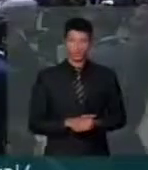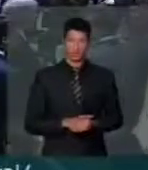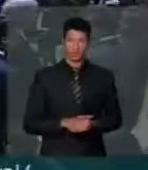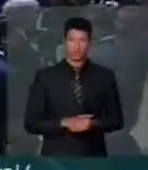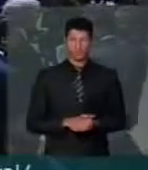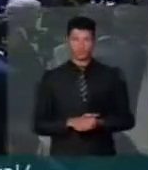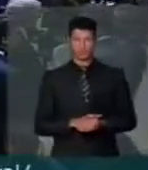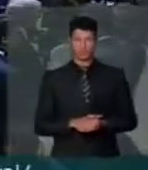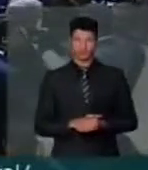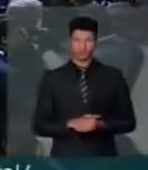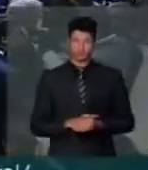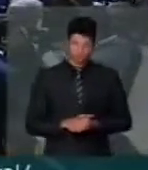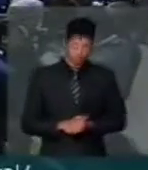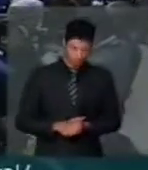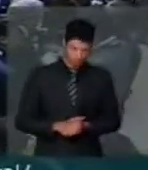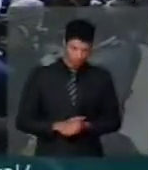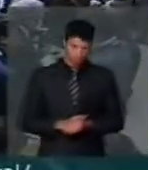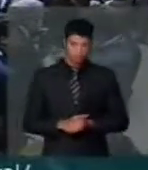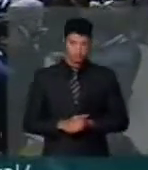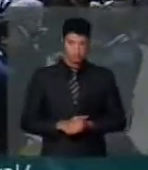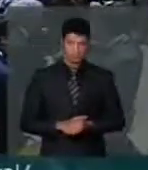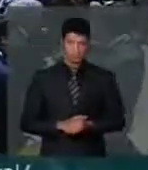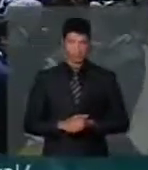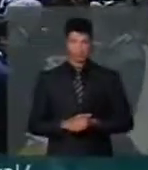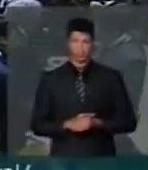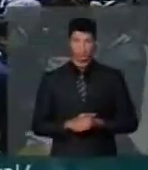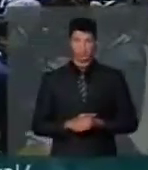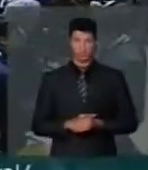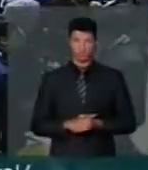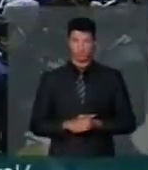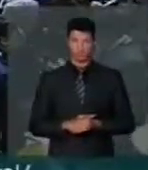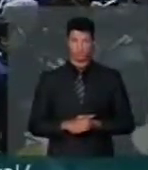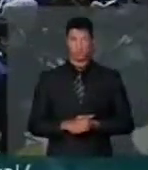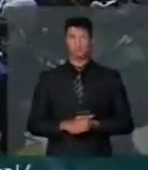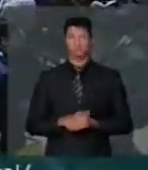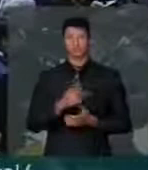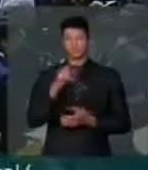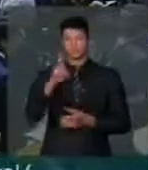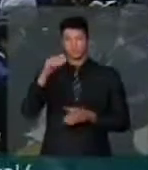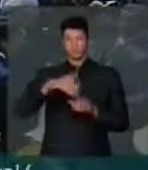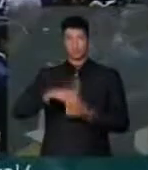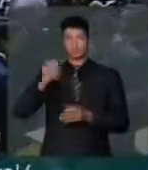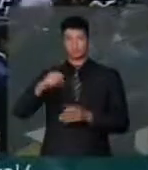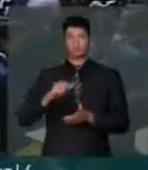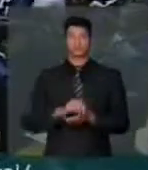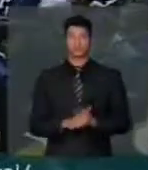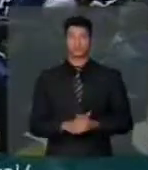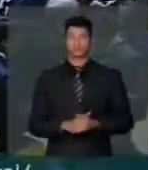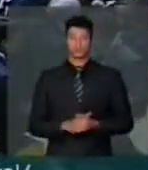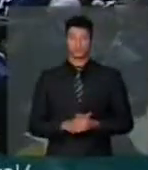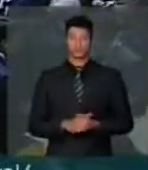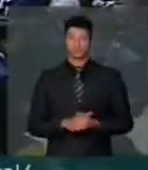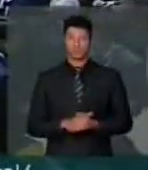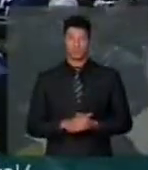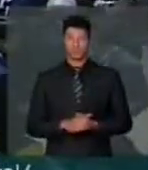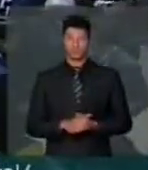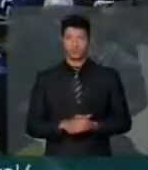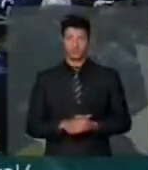RB, sim, presidente. Sim, PR. PR. O PR vota sim, senhor presidente. PR, sim, como vota o